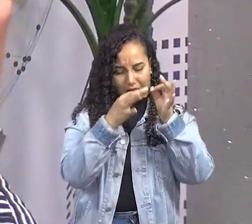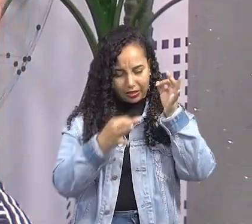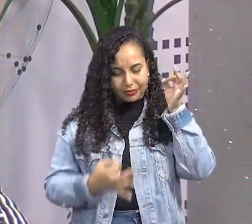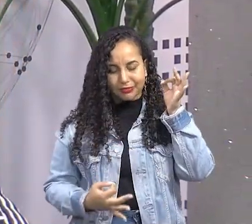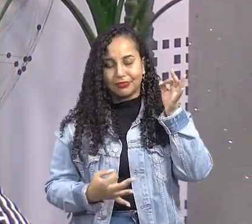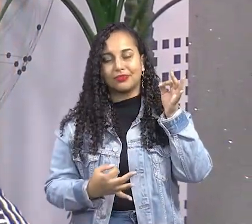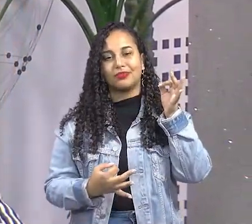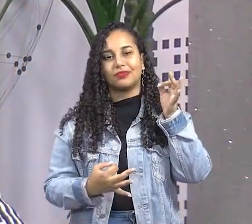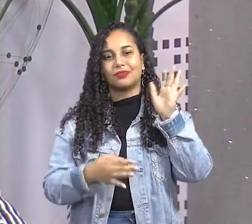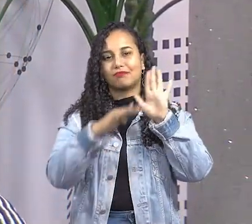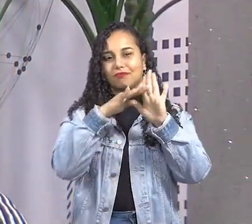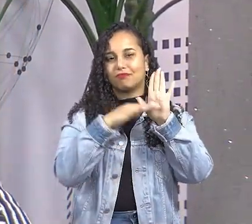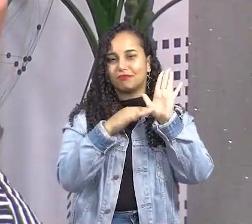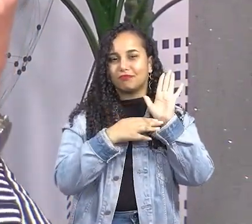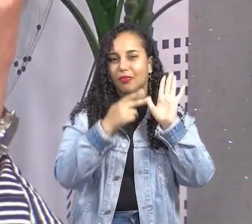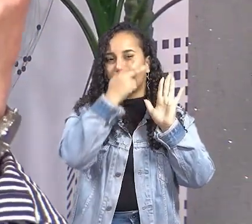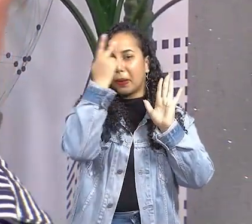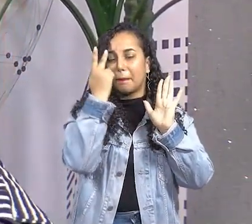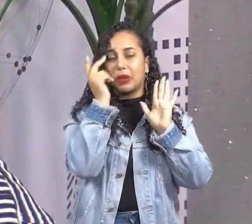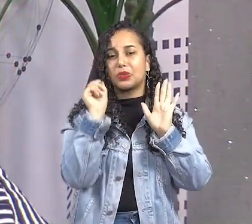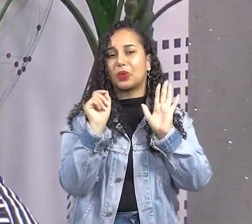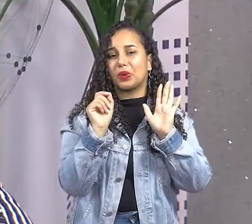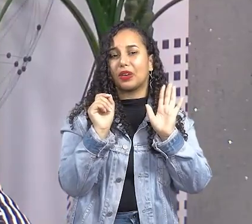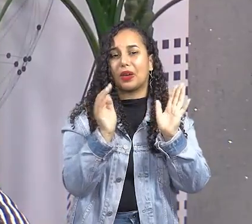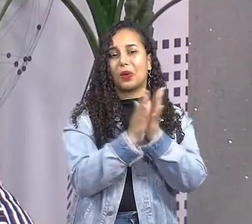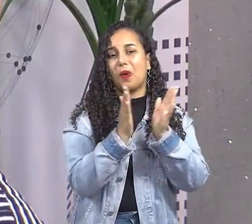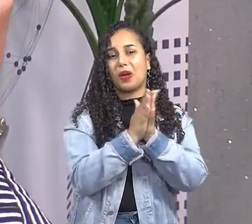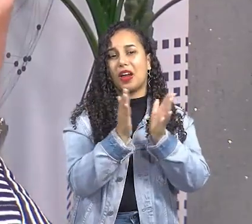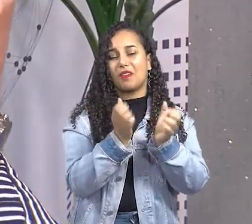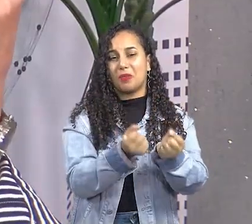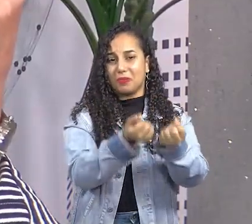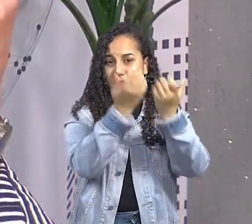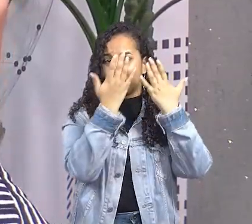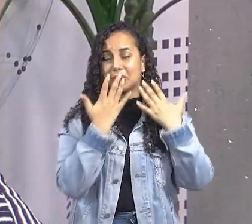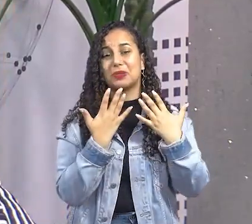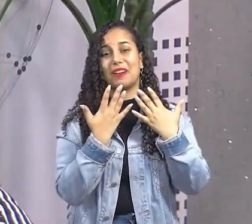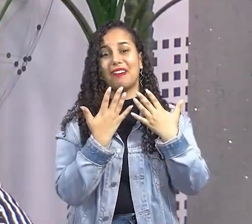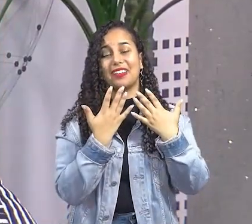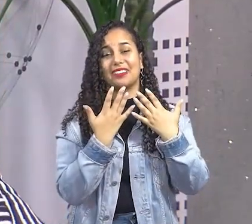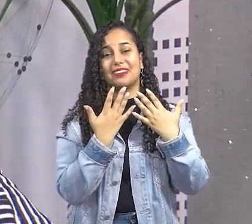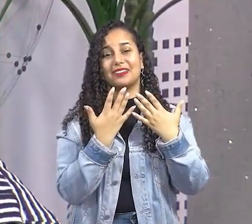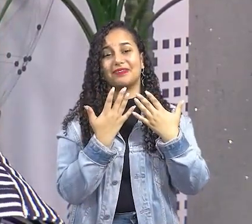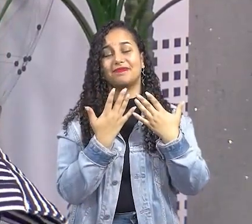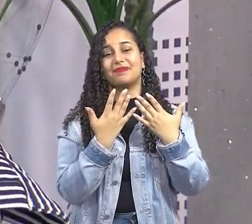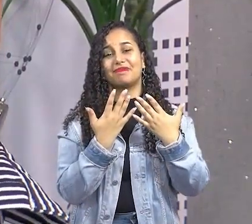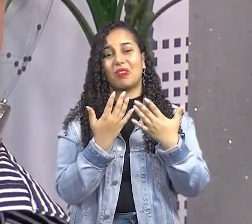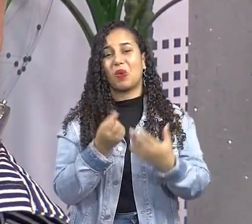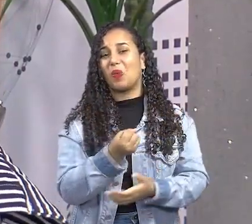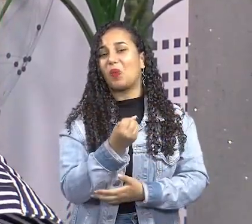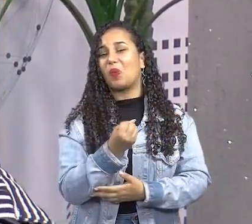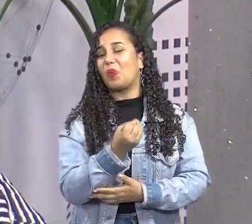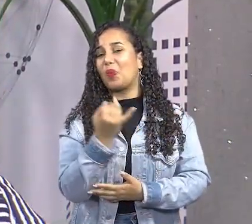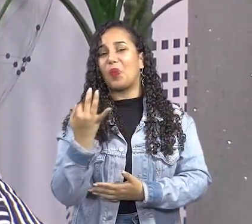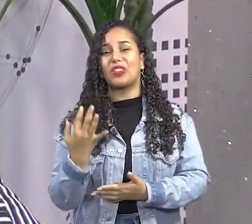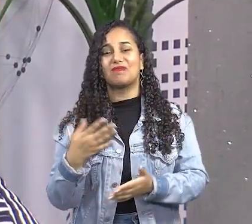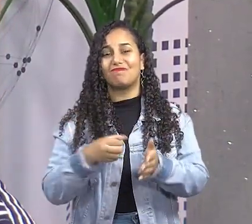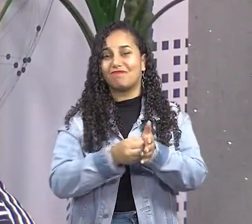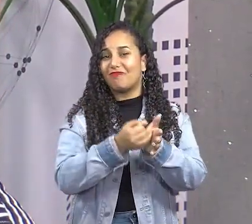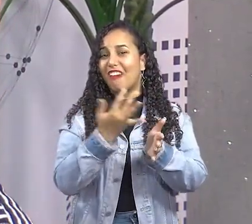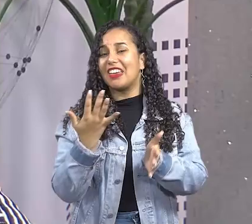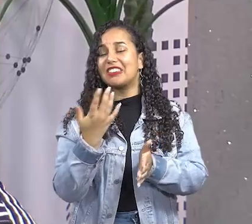uma lista muito grande de pessoas que oravam por mim. Quantas vezes eu cheguei na